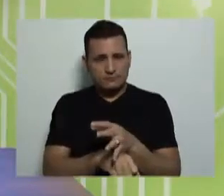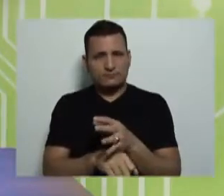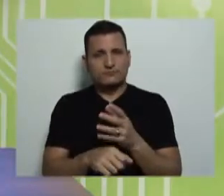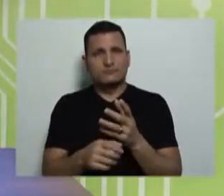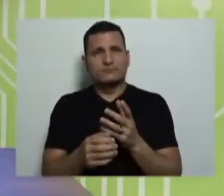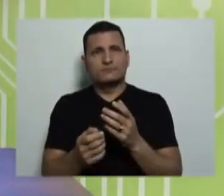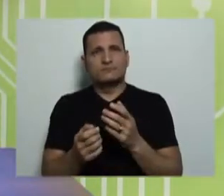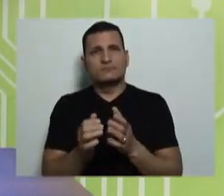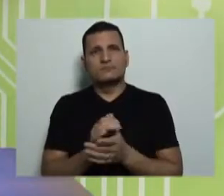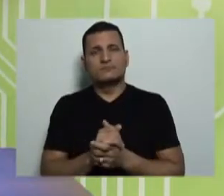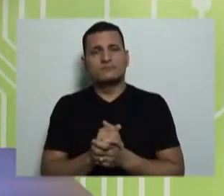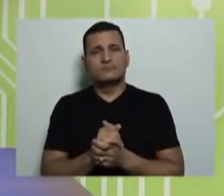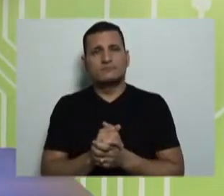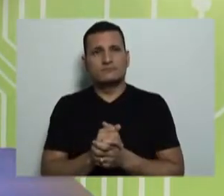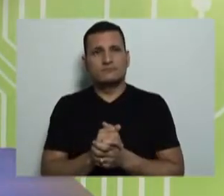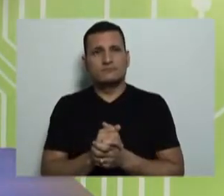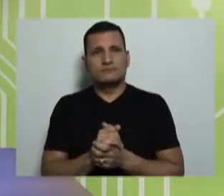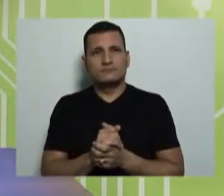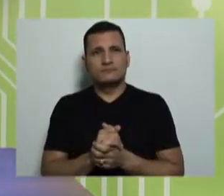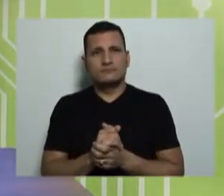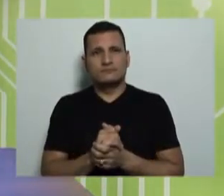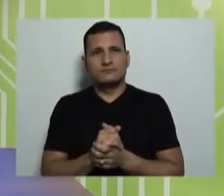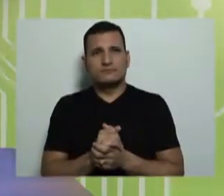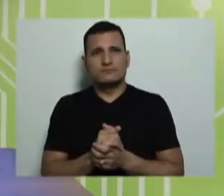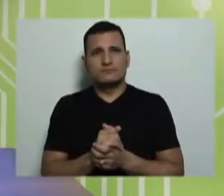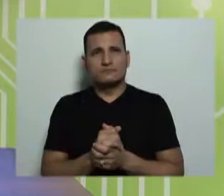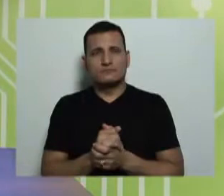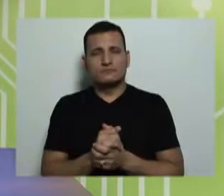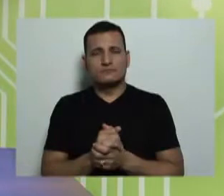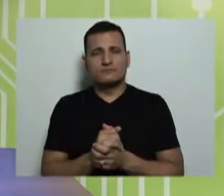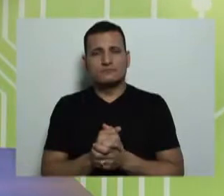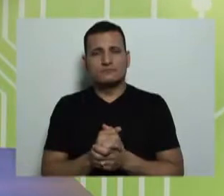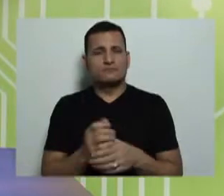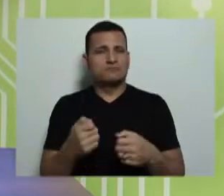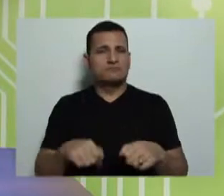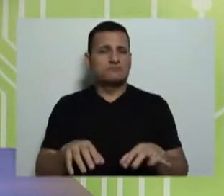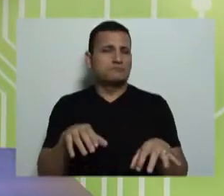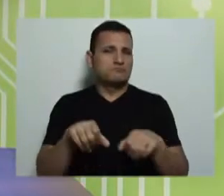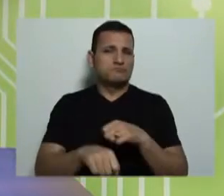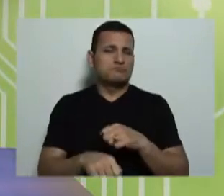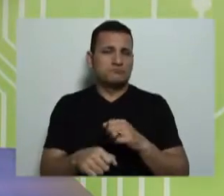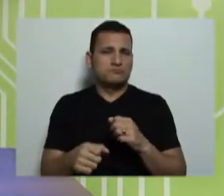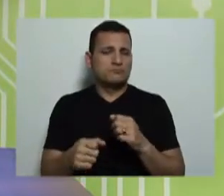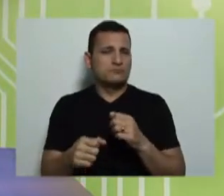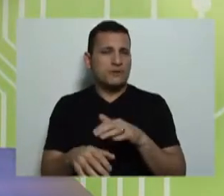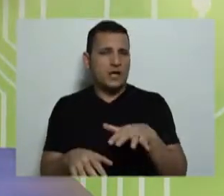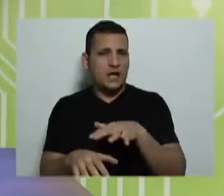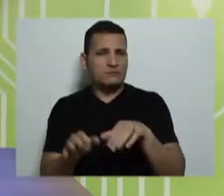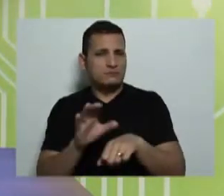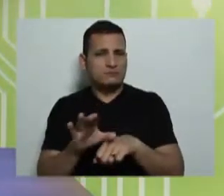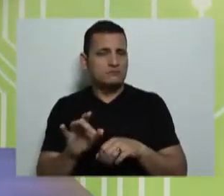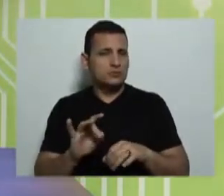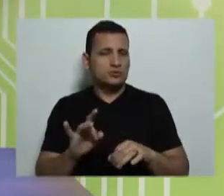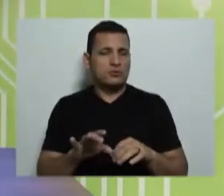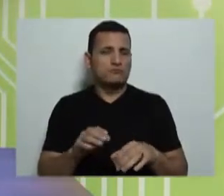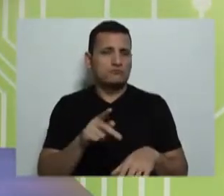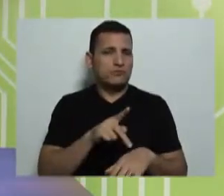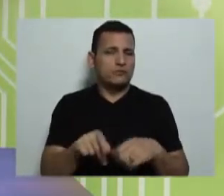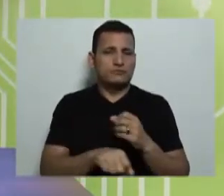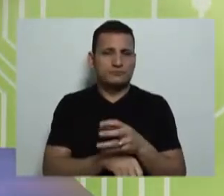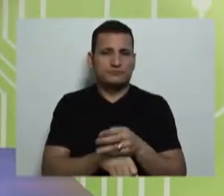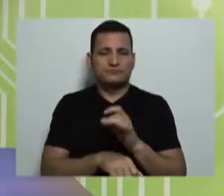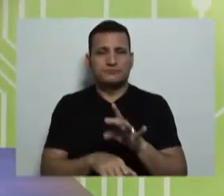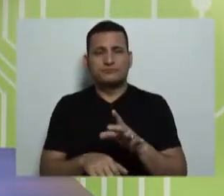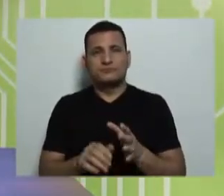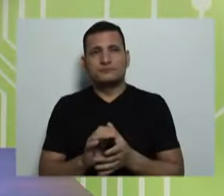formação nessa área específica do curso. Basta que a gente seja apto a ser o professor orientador de estágio dele. E vai ter uma